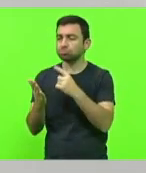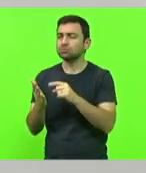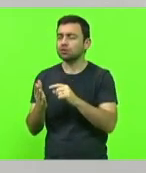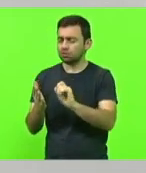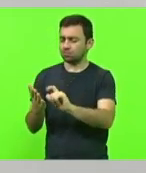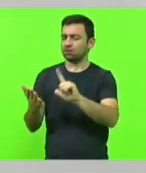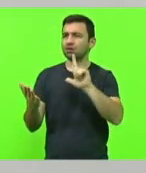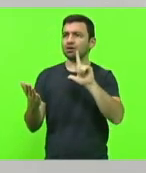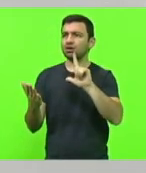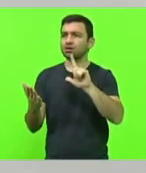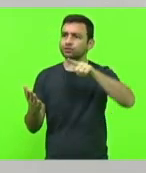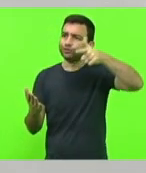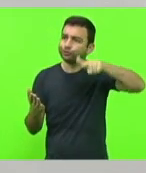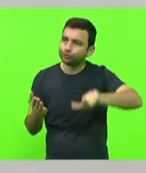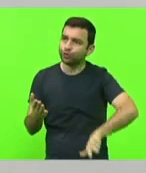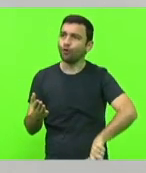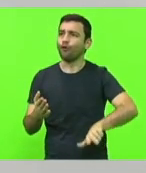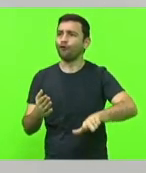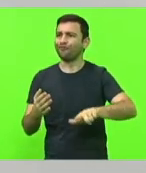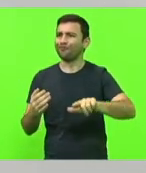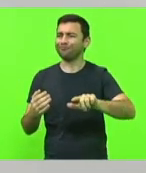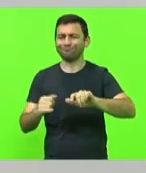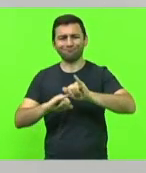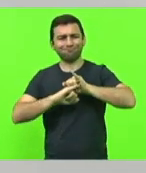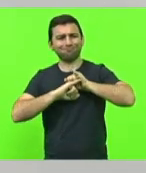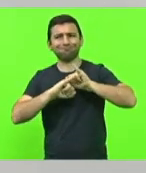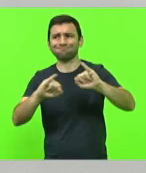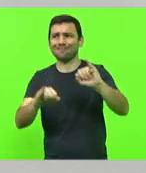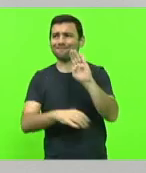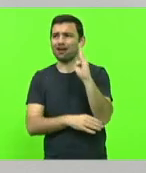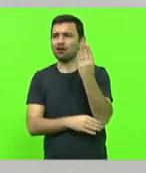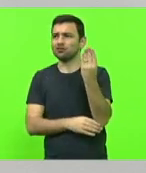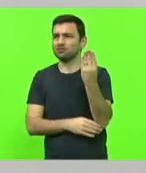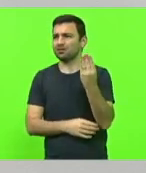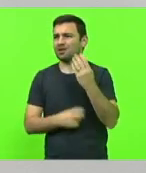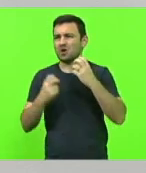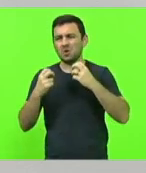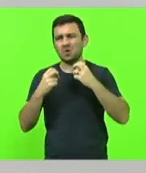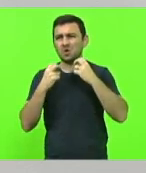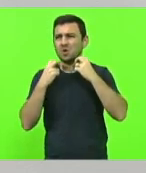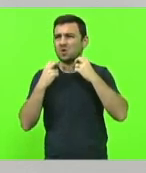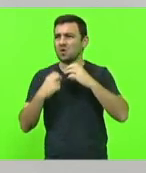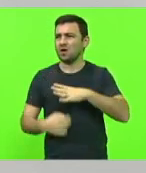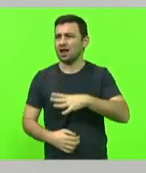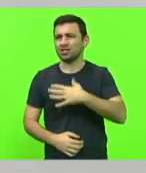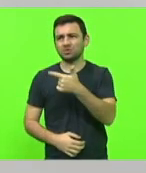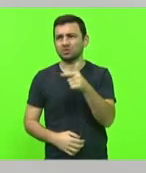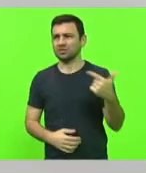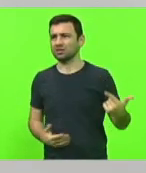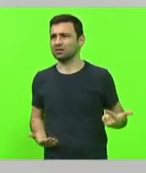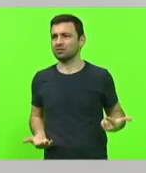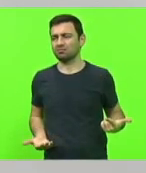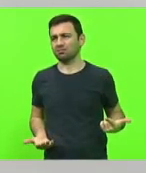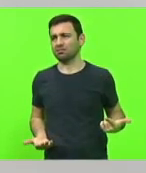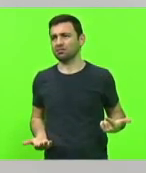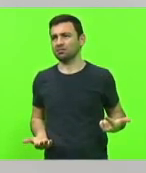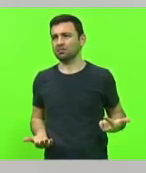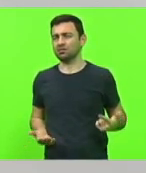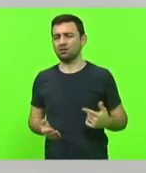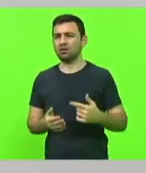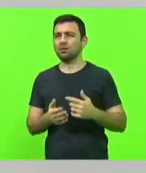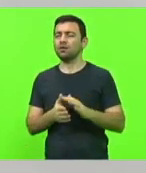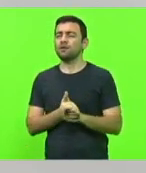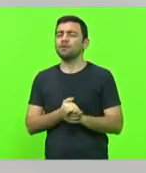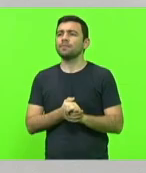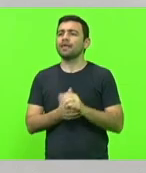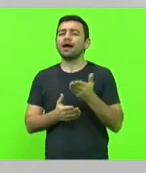mais uma fake news, covarde, porque não assinam no anonimato. E o que, que diz essa fake news? Que essa